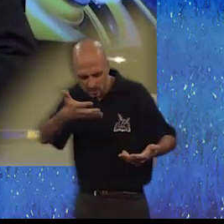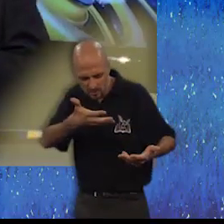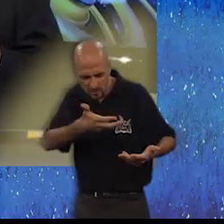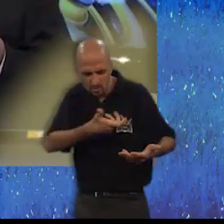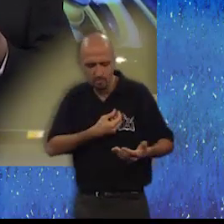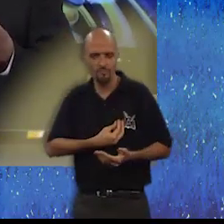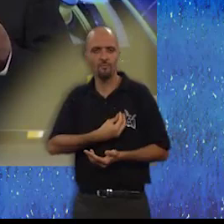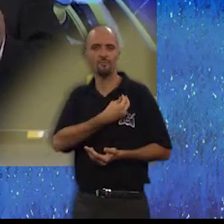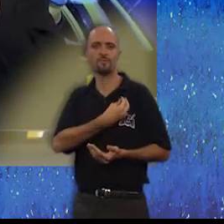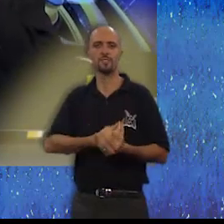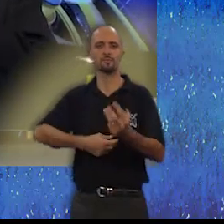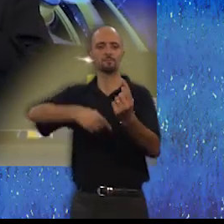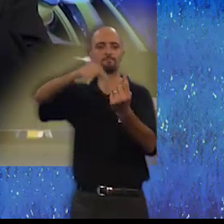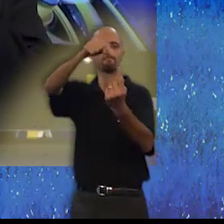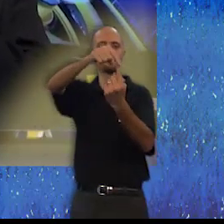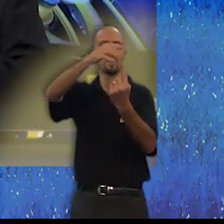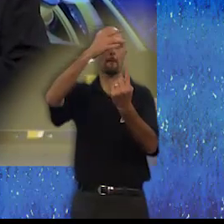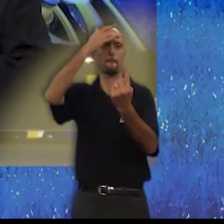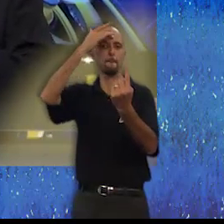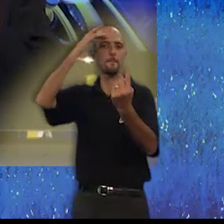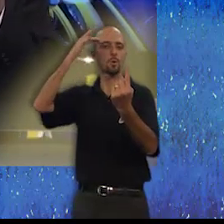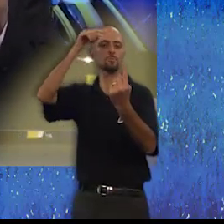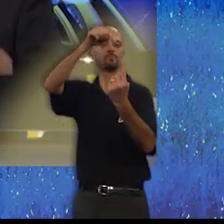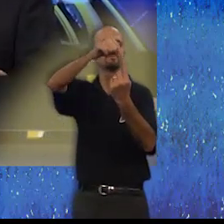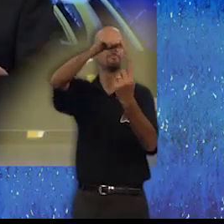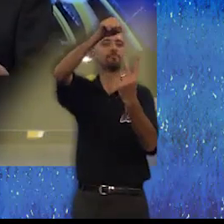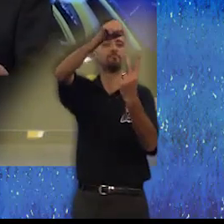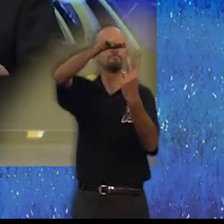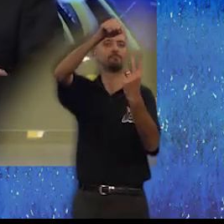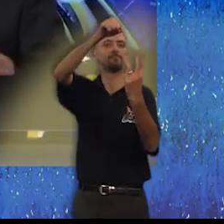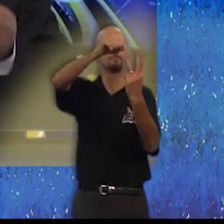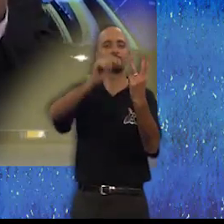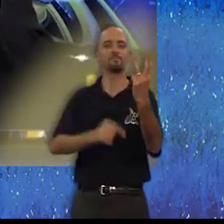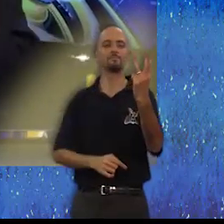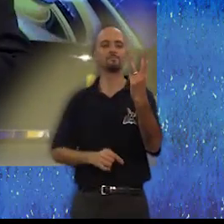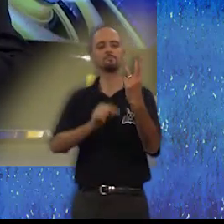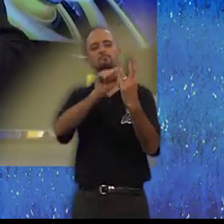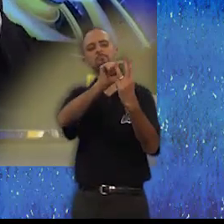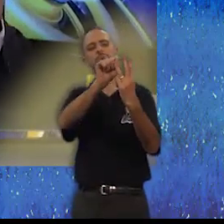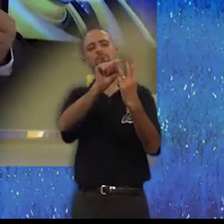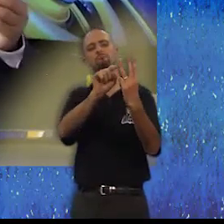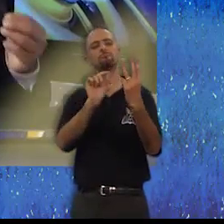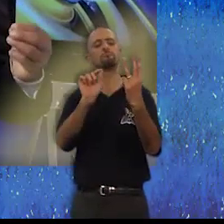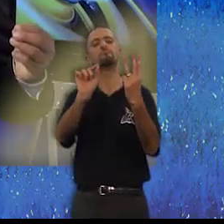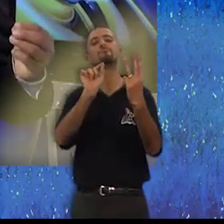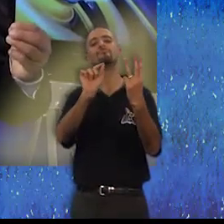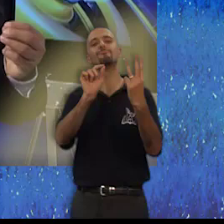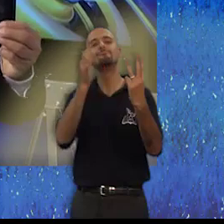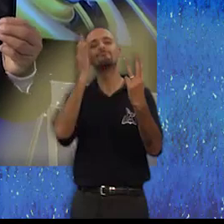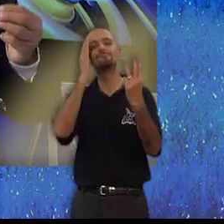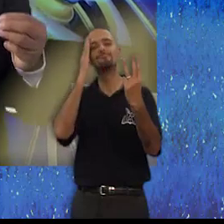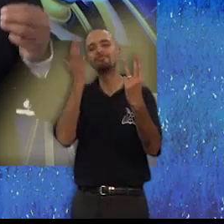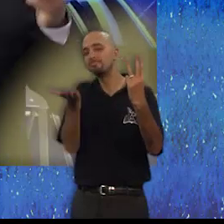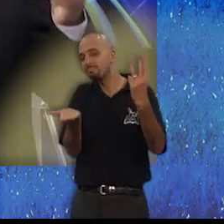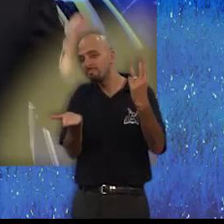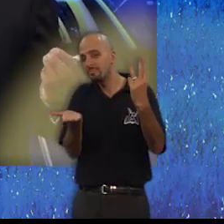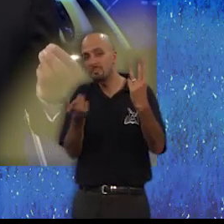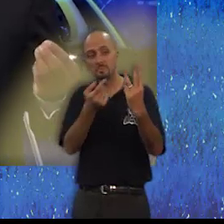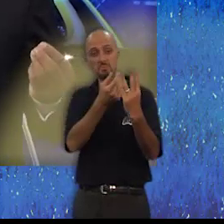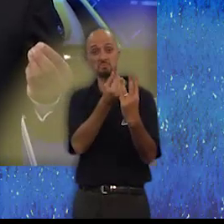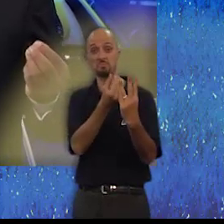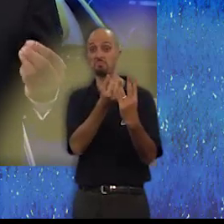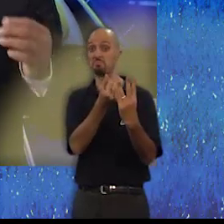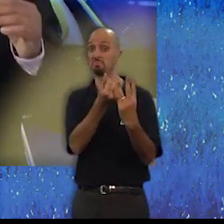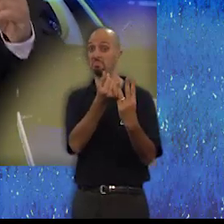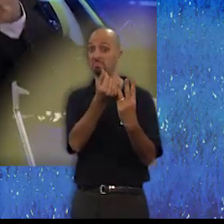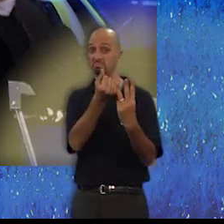destacar a salvação na vida de 3 personagens da Bíblia. E curiosamente os 3 personagens eram pessoas